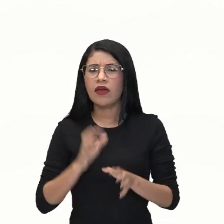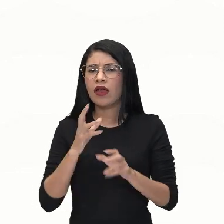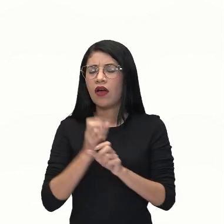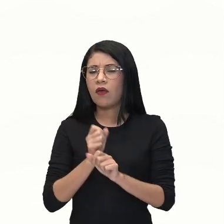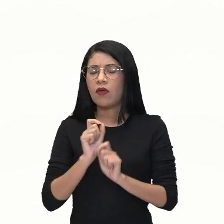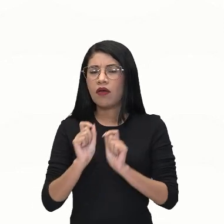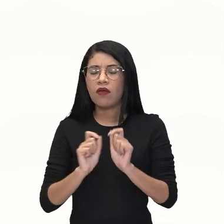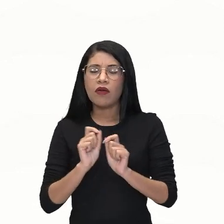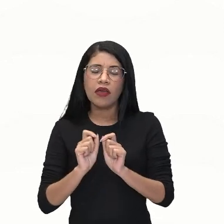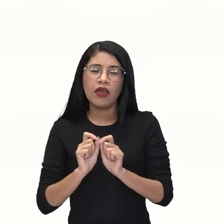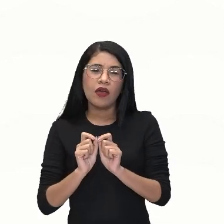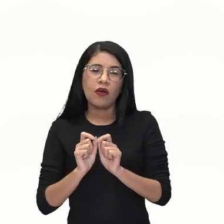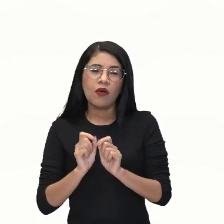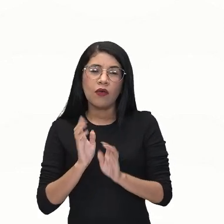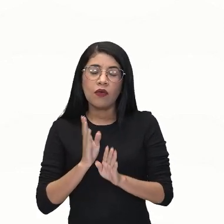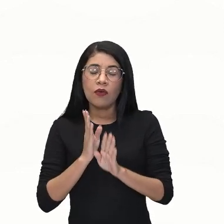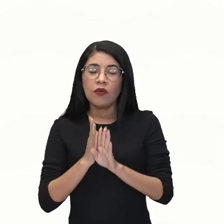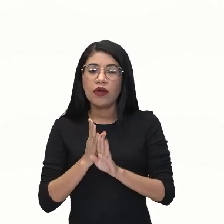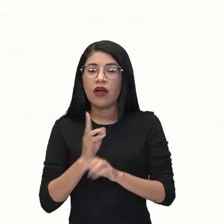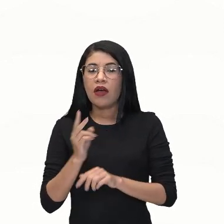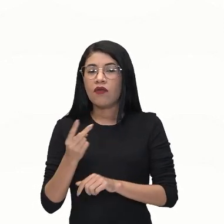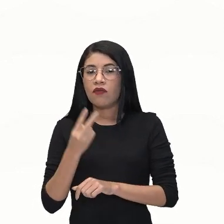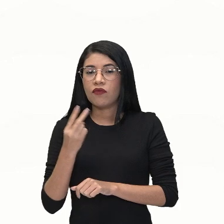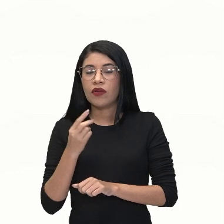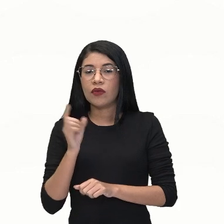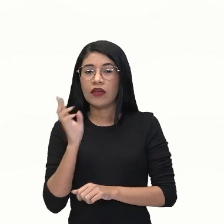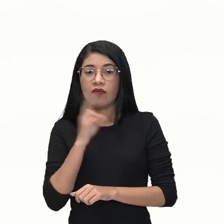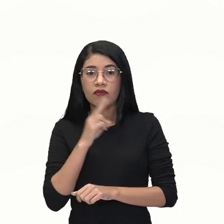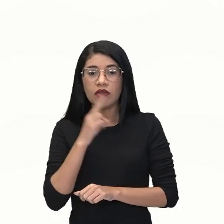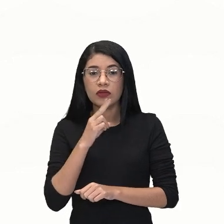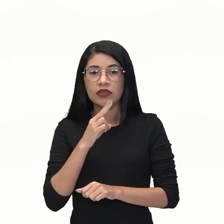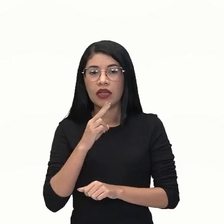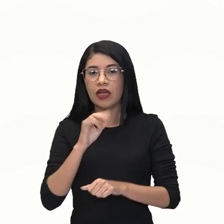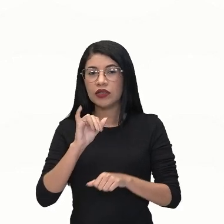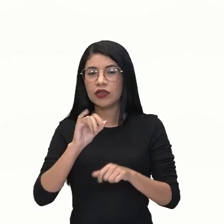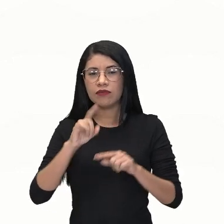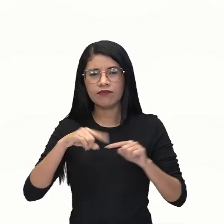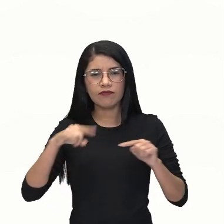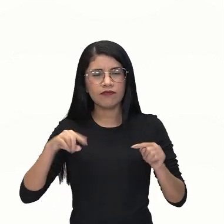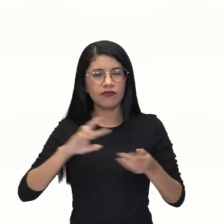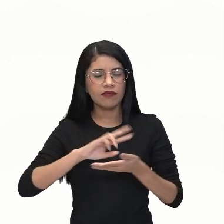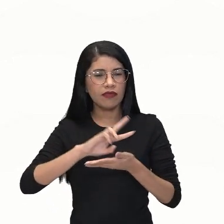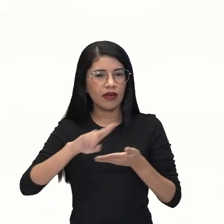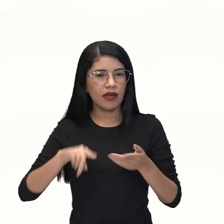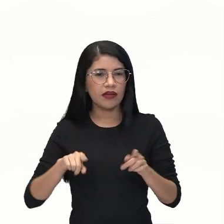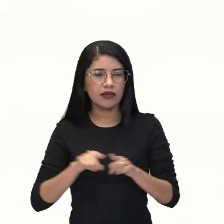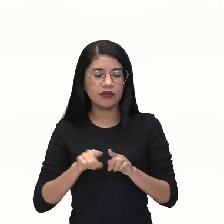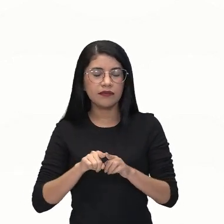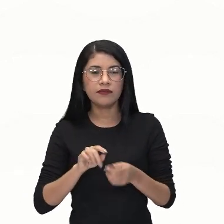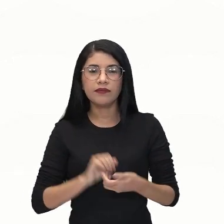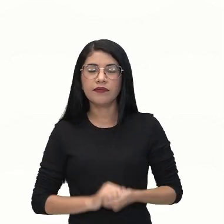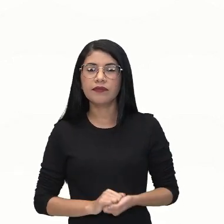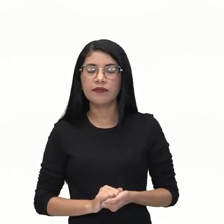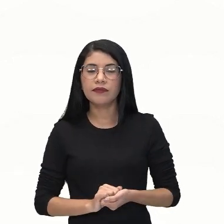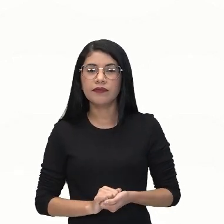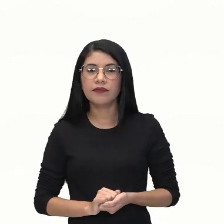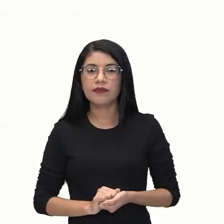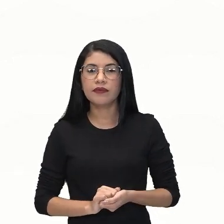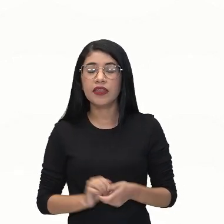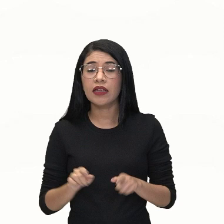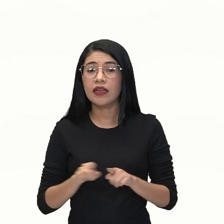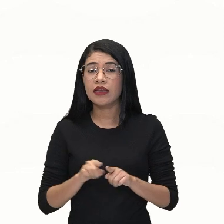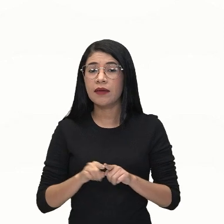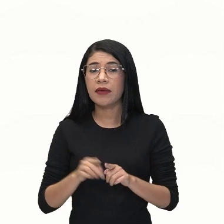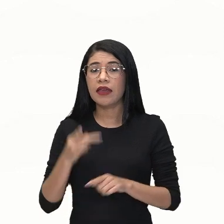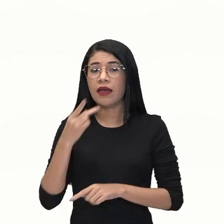calcular ou determinar a velocidade média de um objeto, ok? Continuando. Temos agora aqui